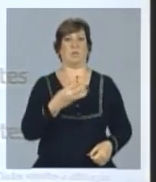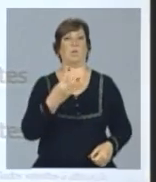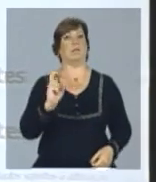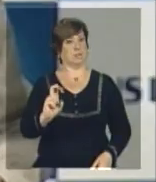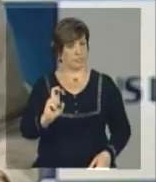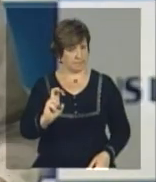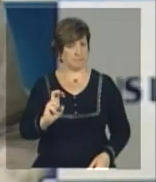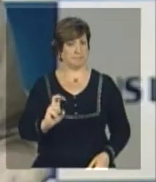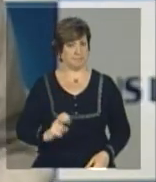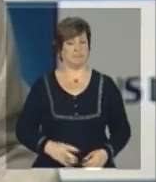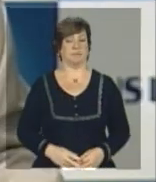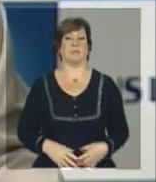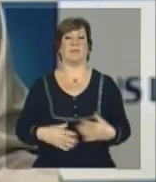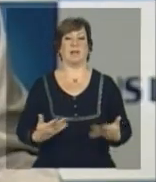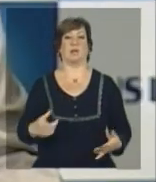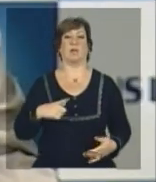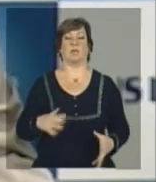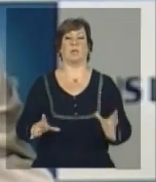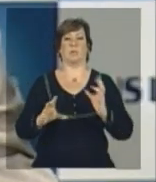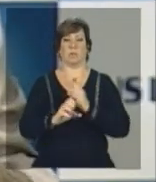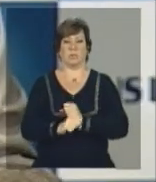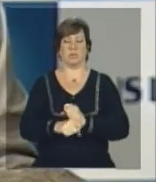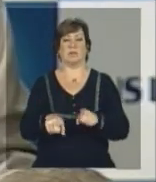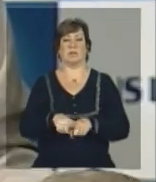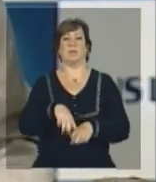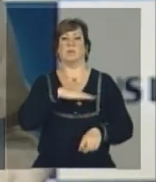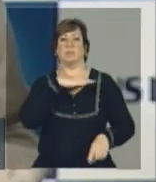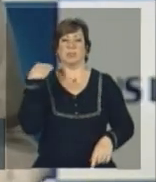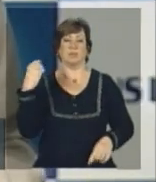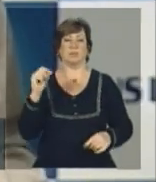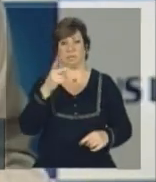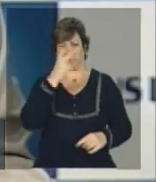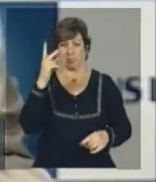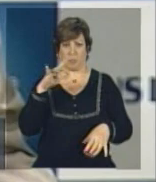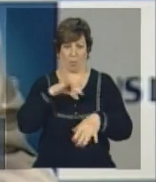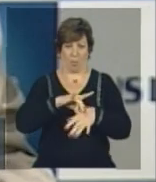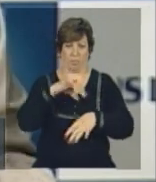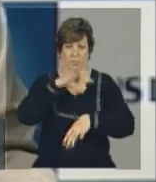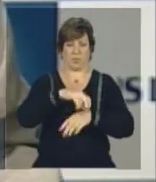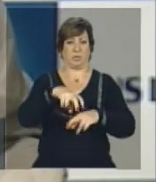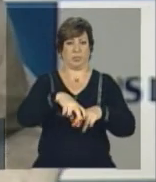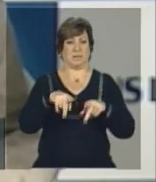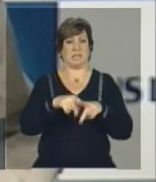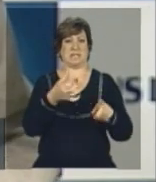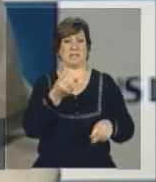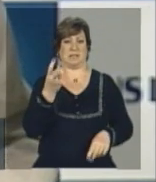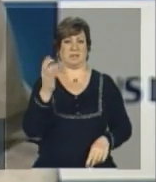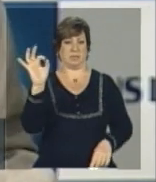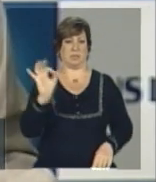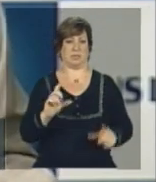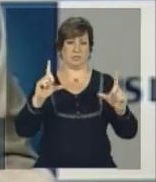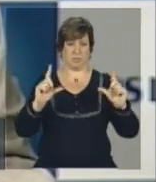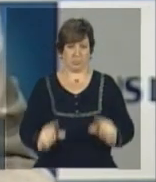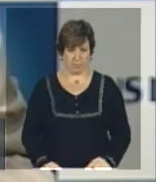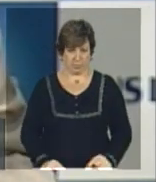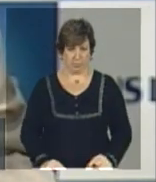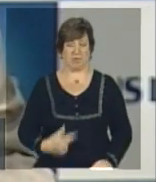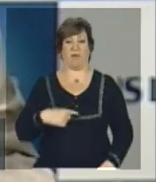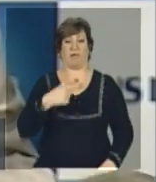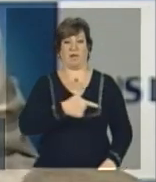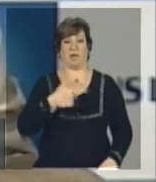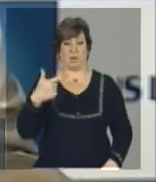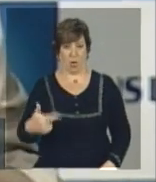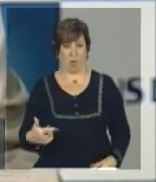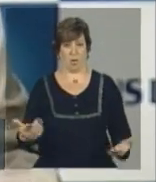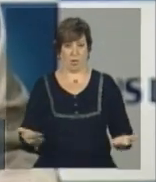passado. Nos óbitos tivemos também uma redução de 66%, tivemos 32 contra 95 no